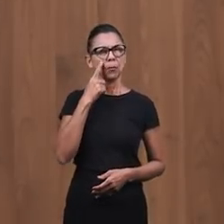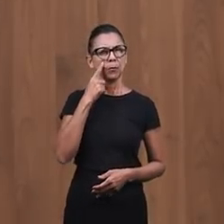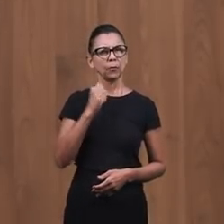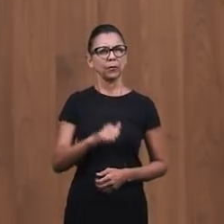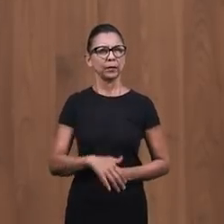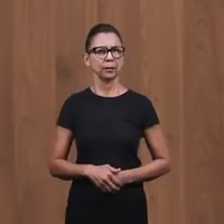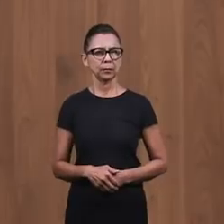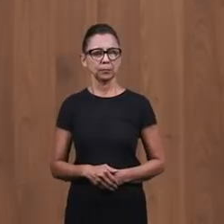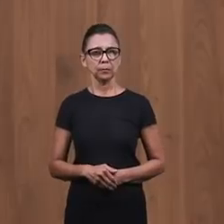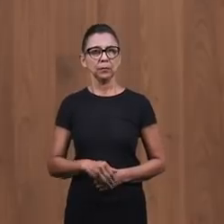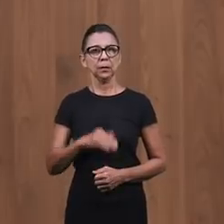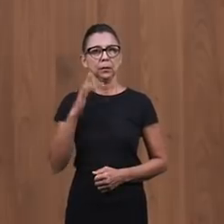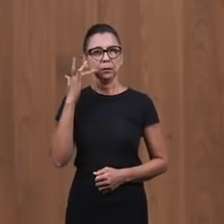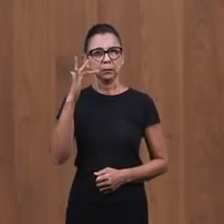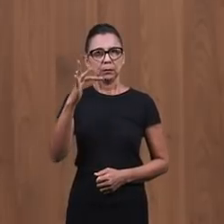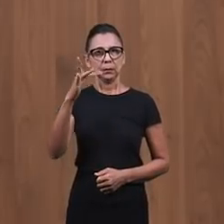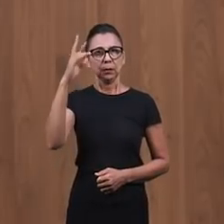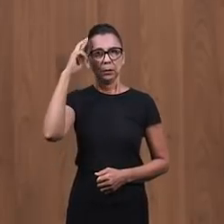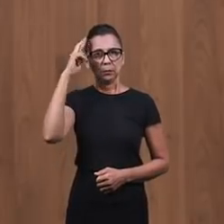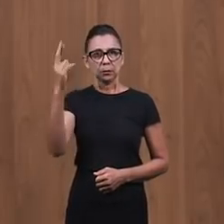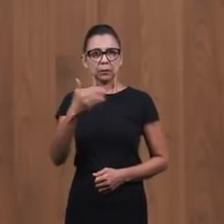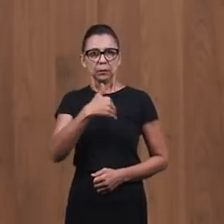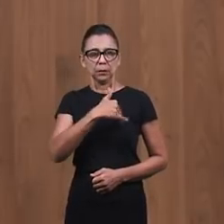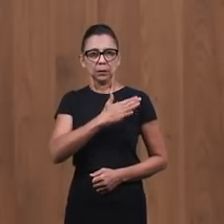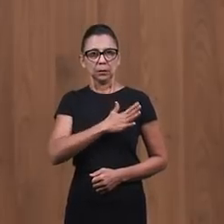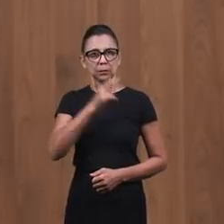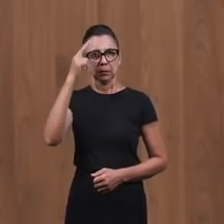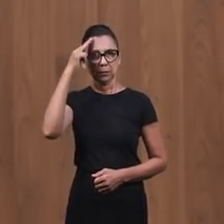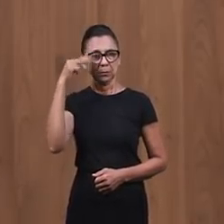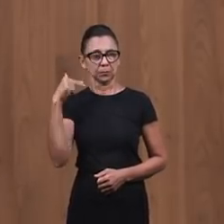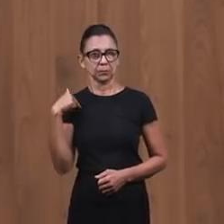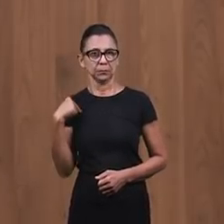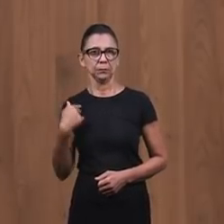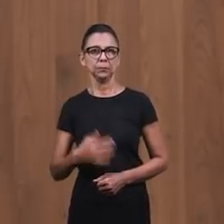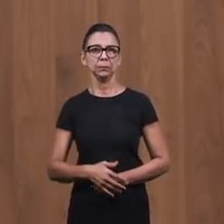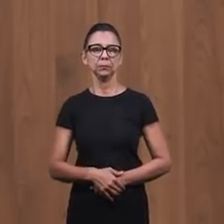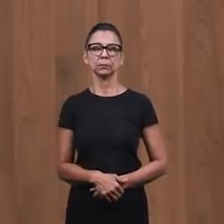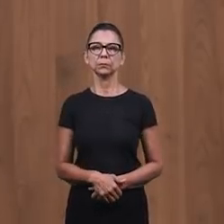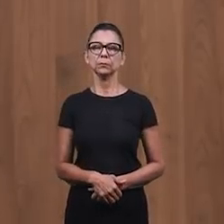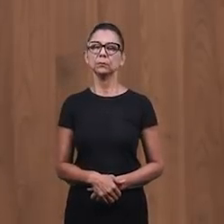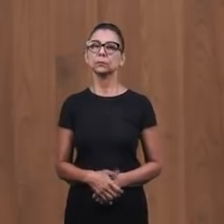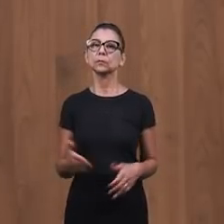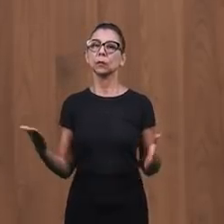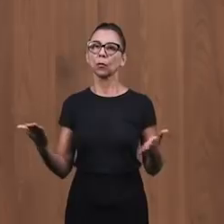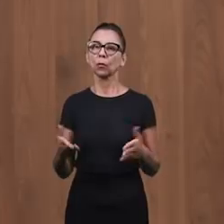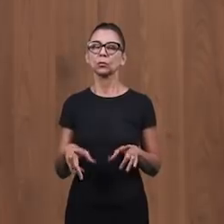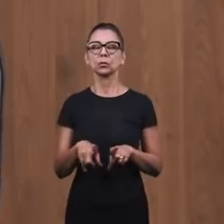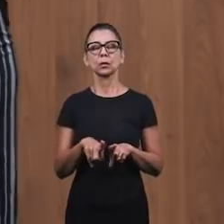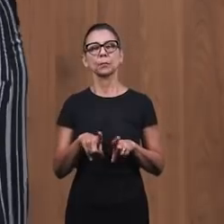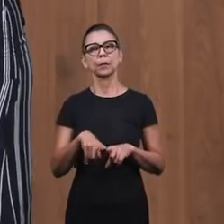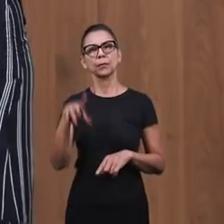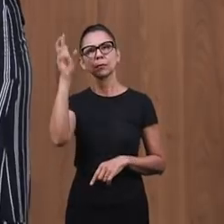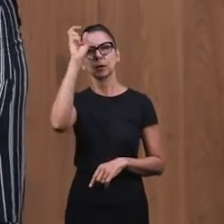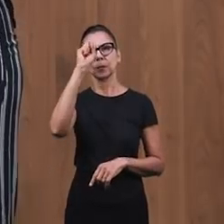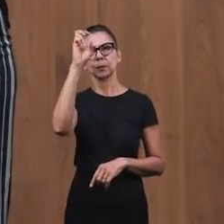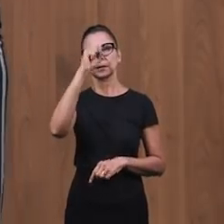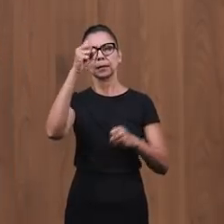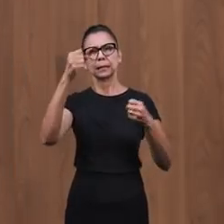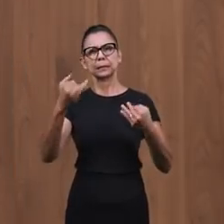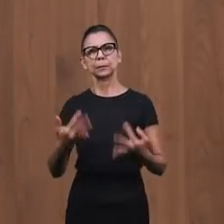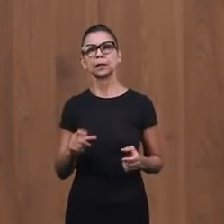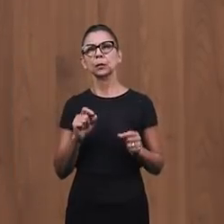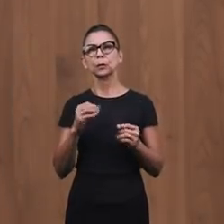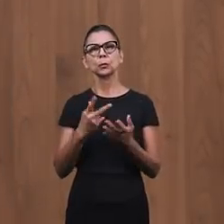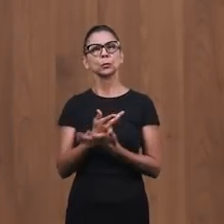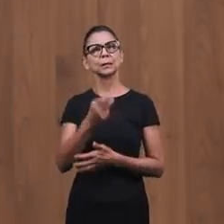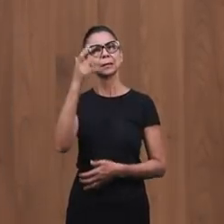hoje, veremos como o temor ao Senhor estava no coração de José. Na aula de hoje, nós falaremos